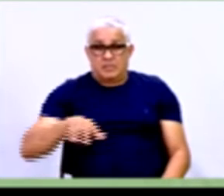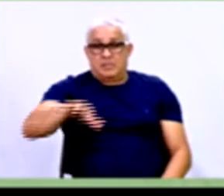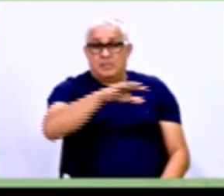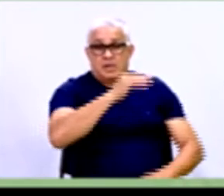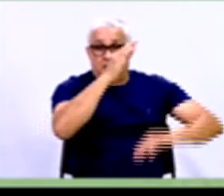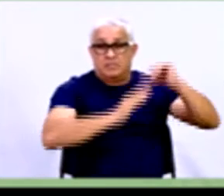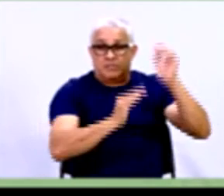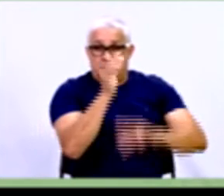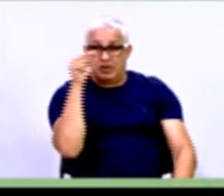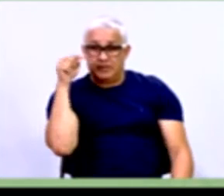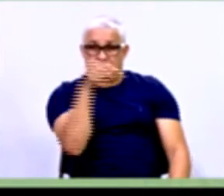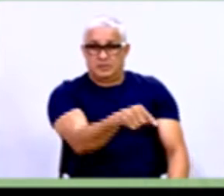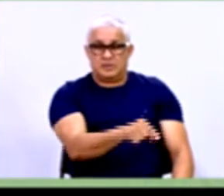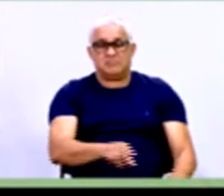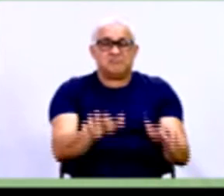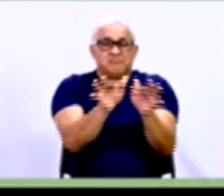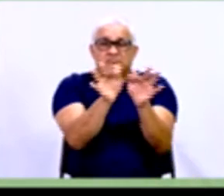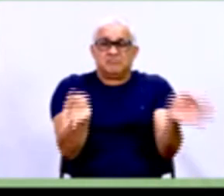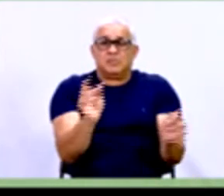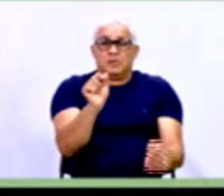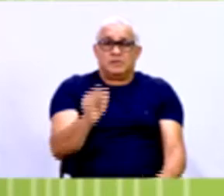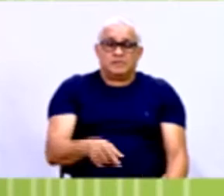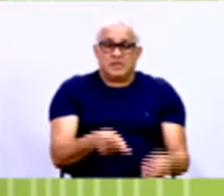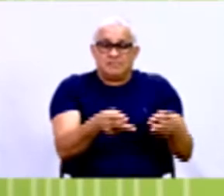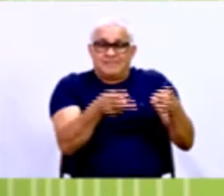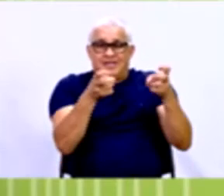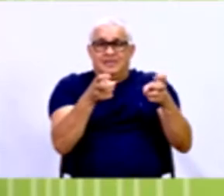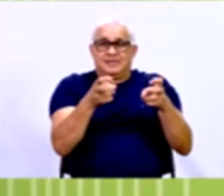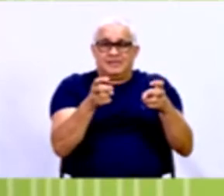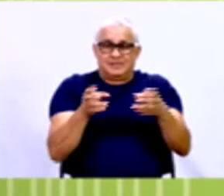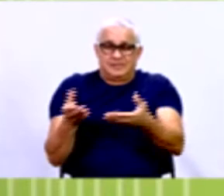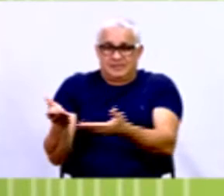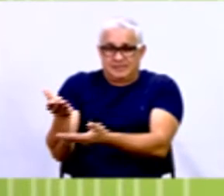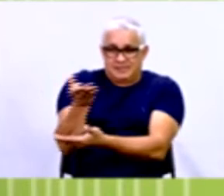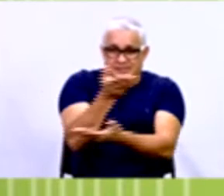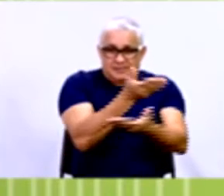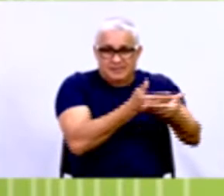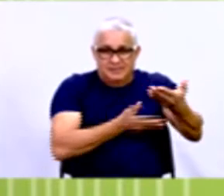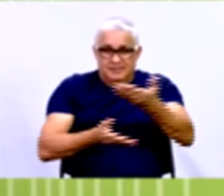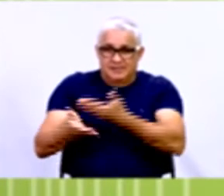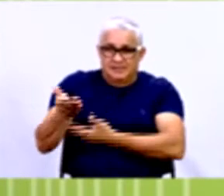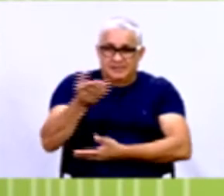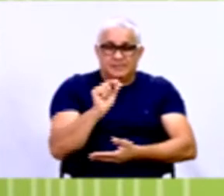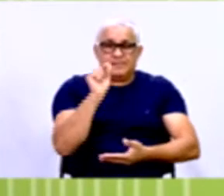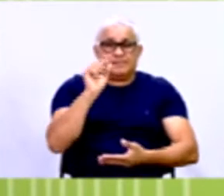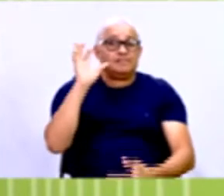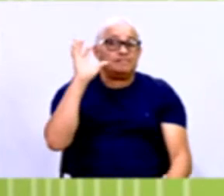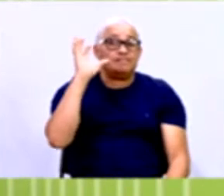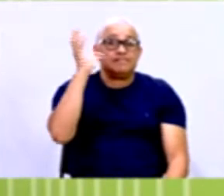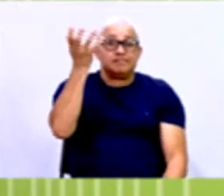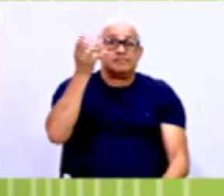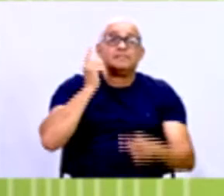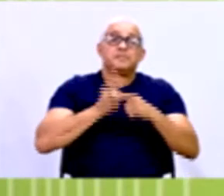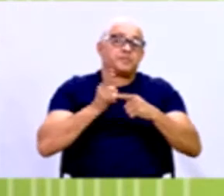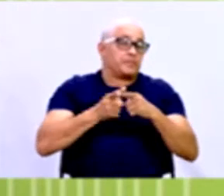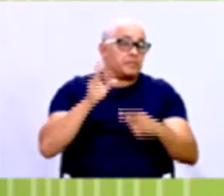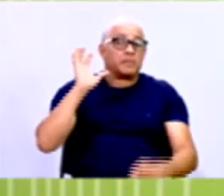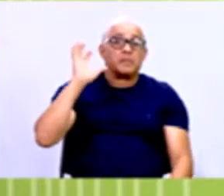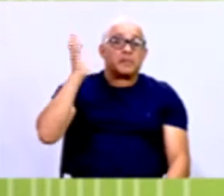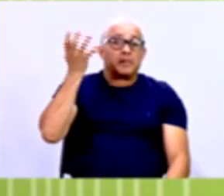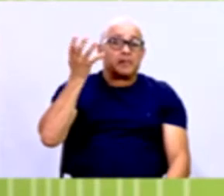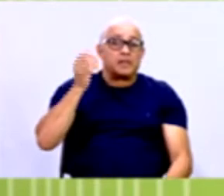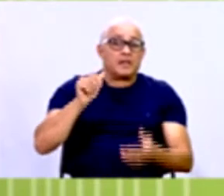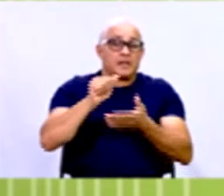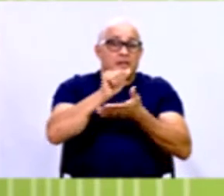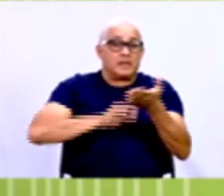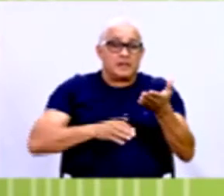atividade. Então, é muito simples observar a relação nexo causal, observar o que aconteceu, por que aconteceu aquela